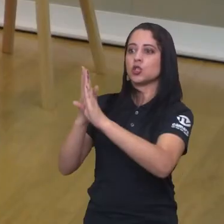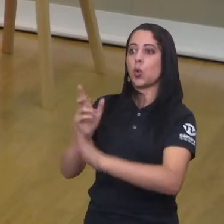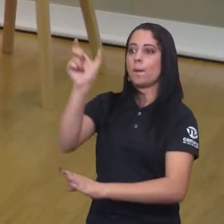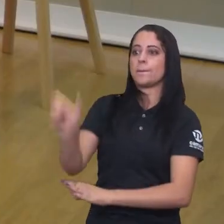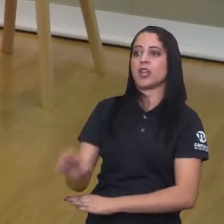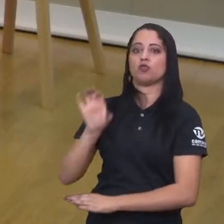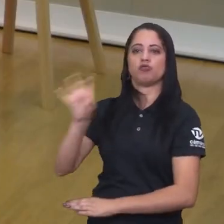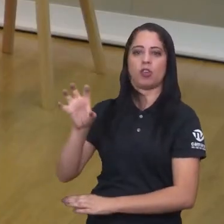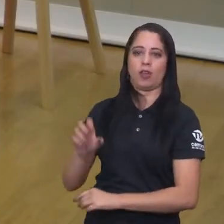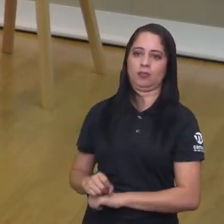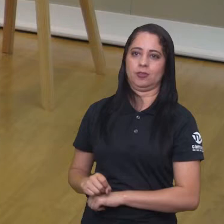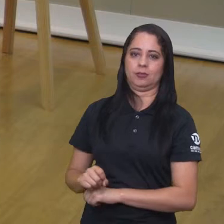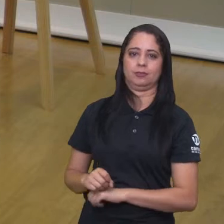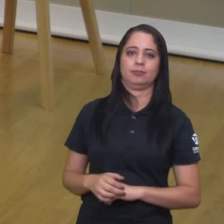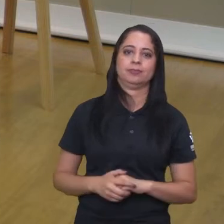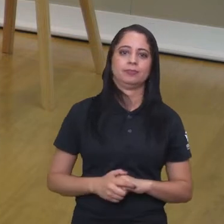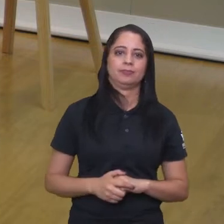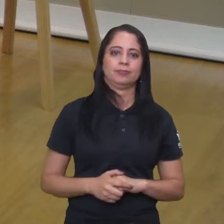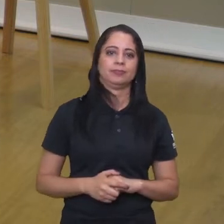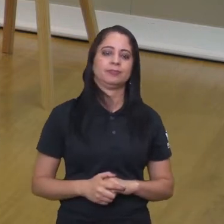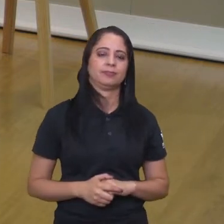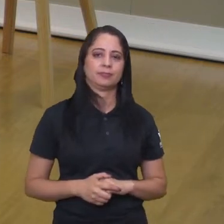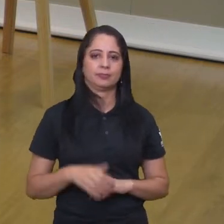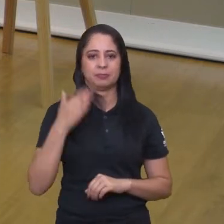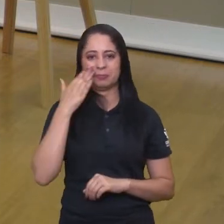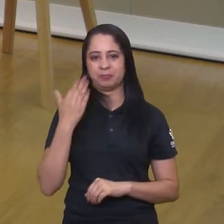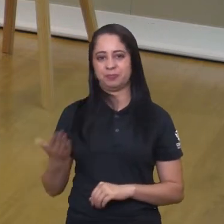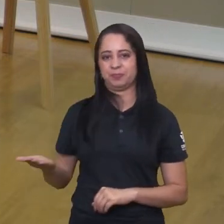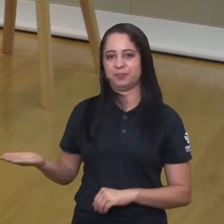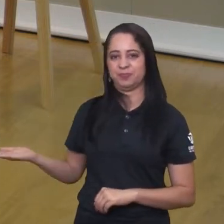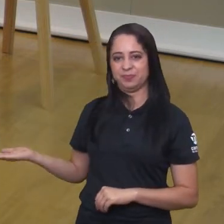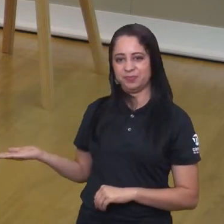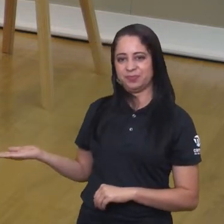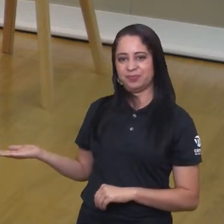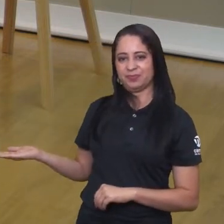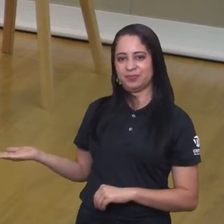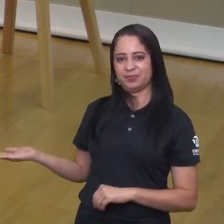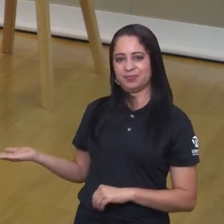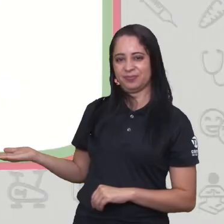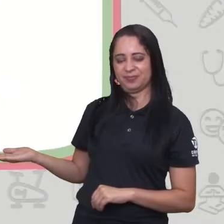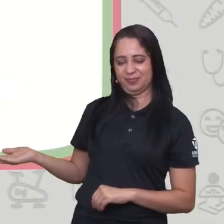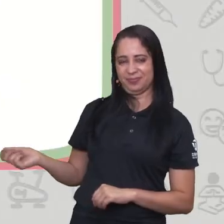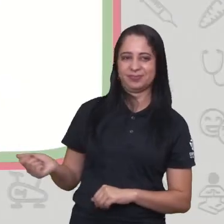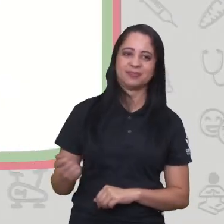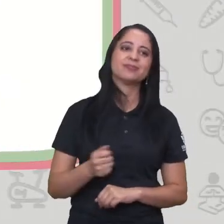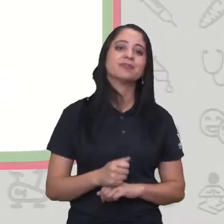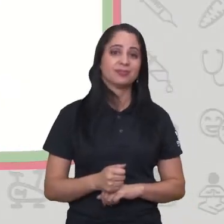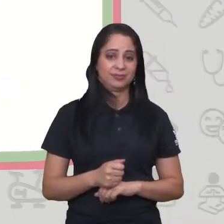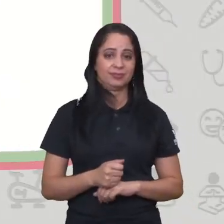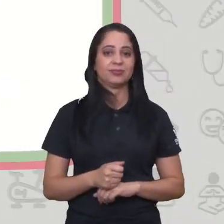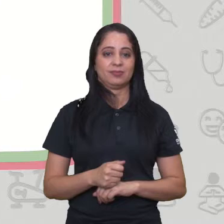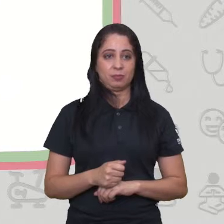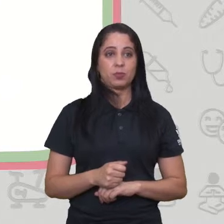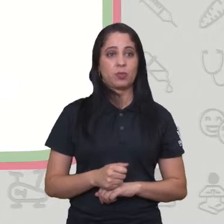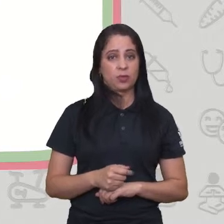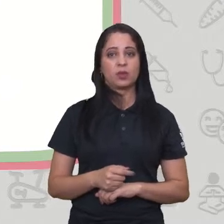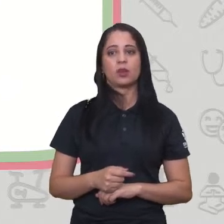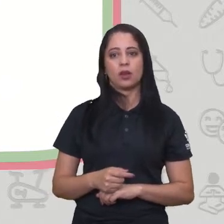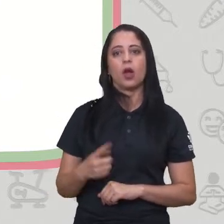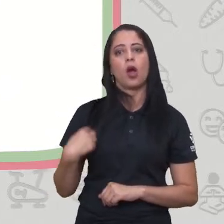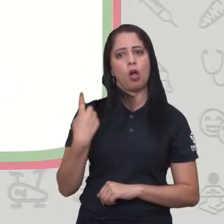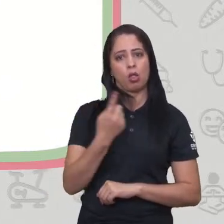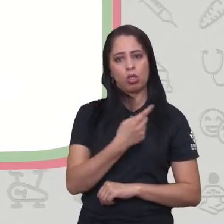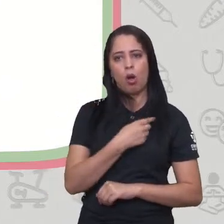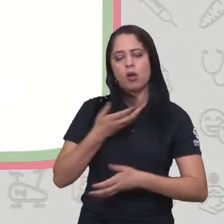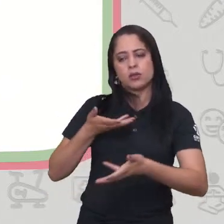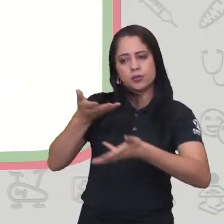ela. Isso é empatia. Ótimo, vamos para o próximo, aptidões sociais. que a gente vive, nós vivemos num ambiente, né, com